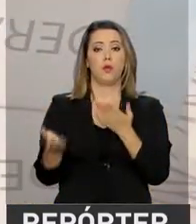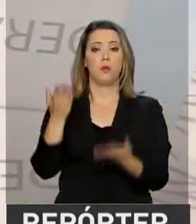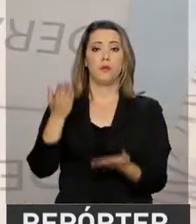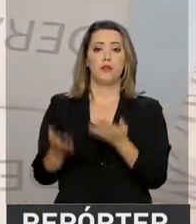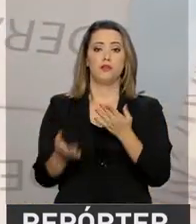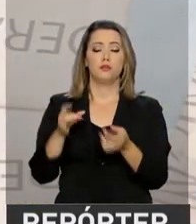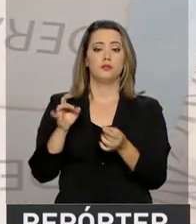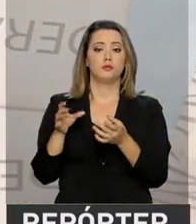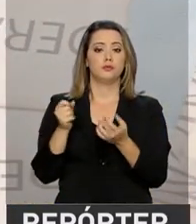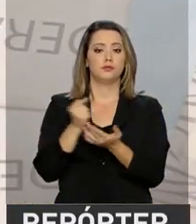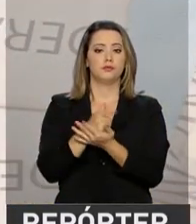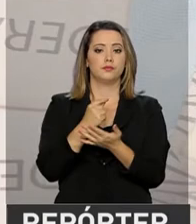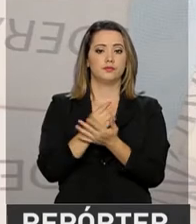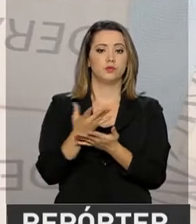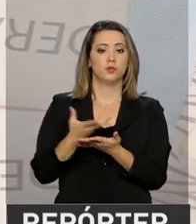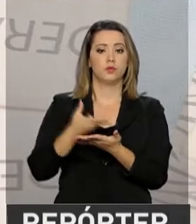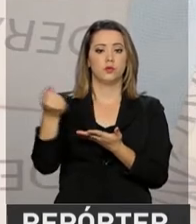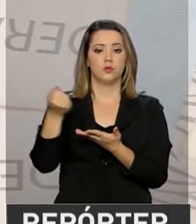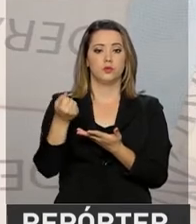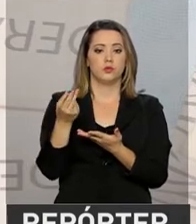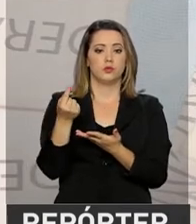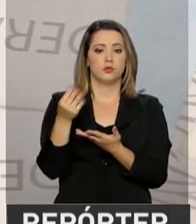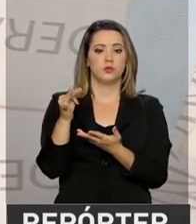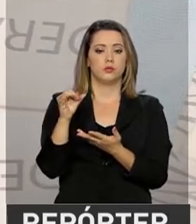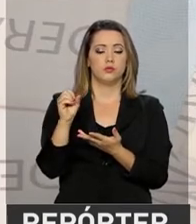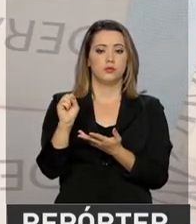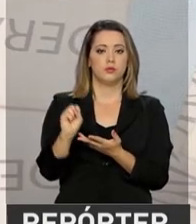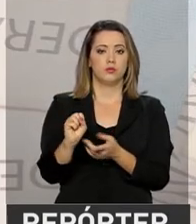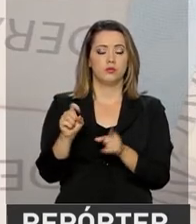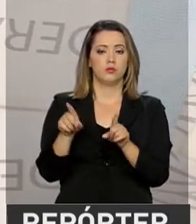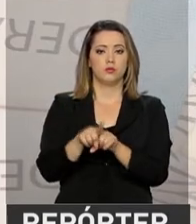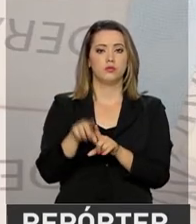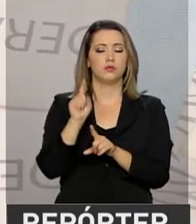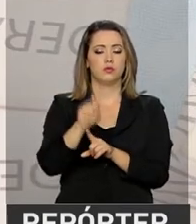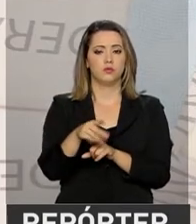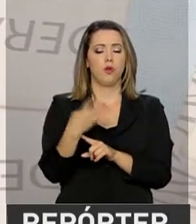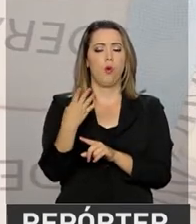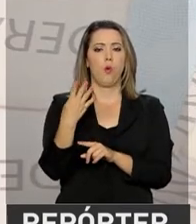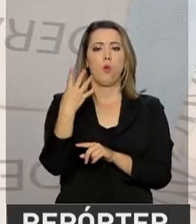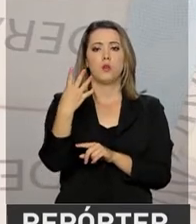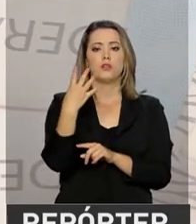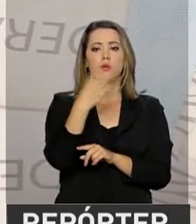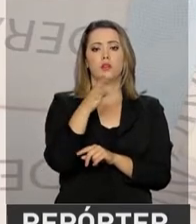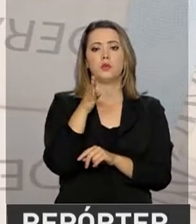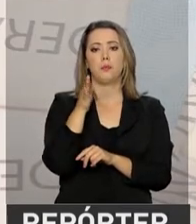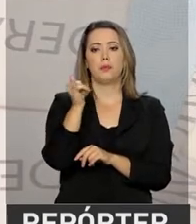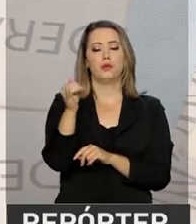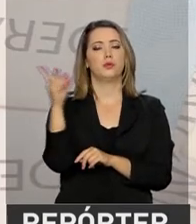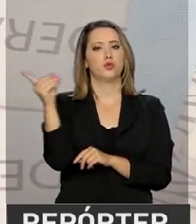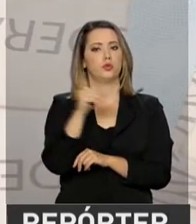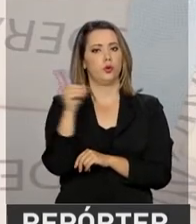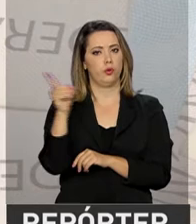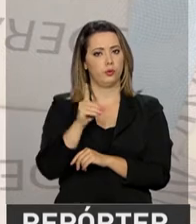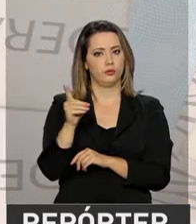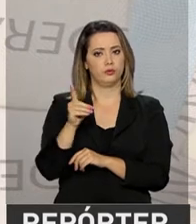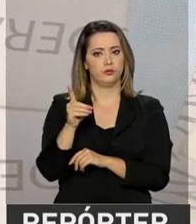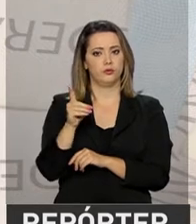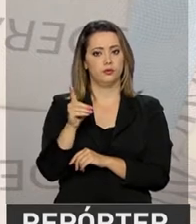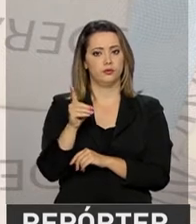da caixa econômica federal os saques das contas inativas do fgts chegarão a 44 bilhões de